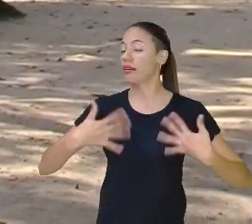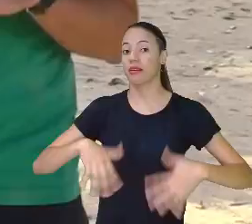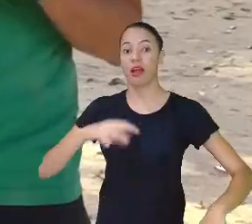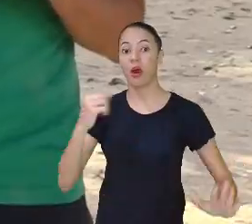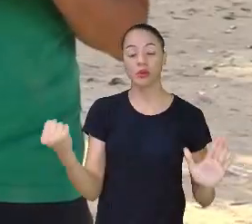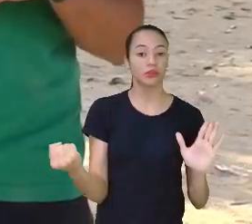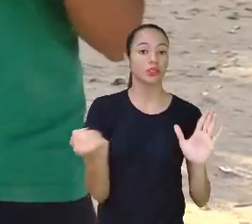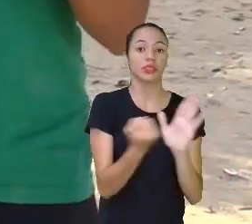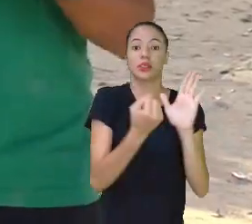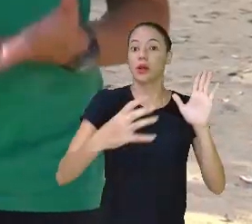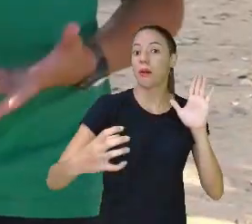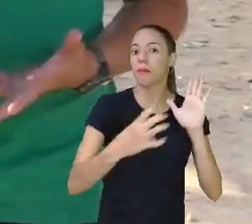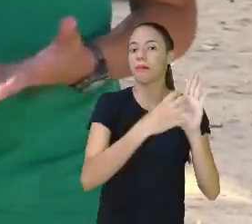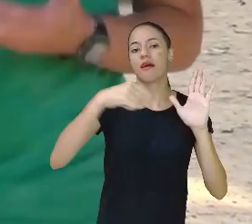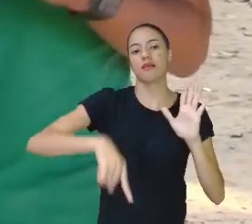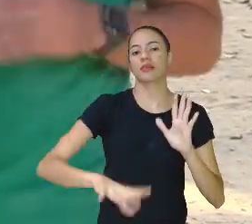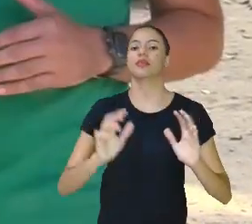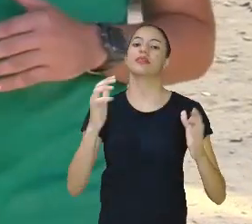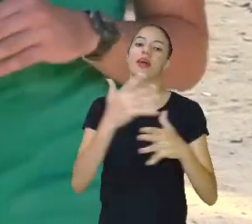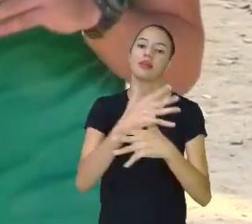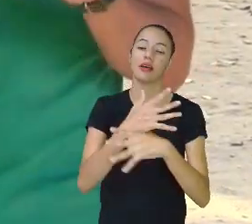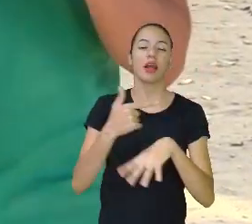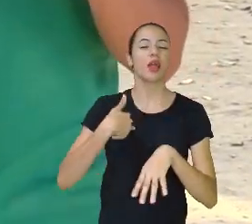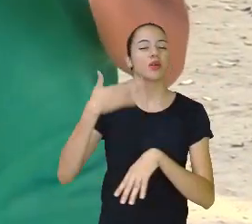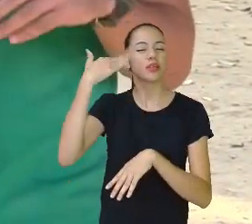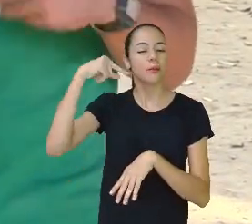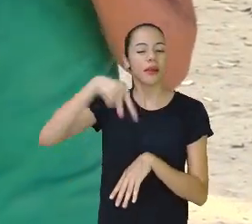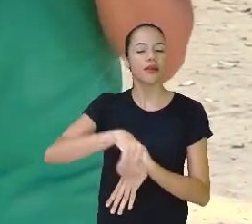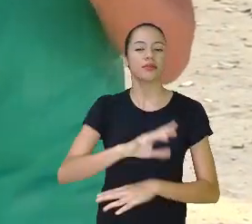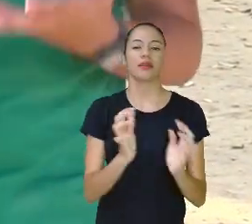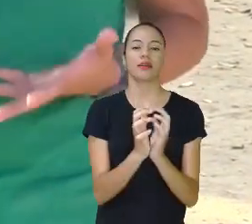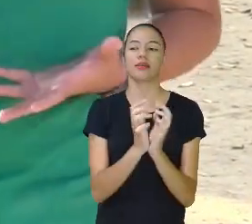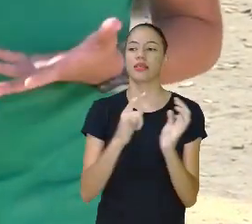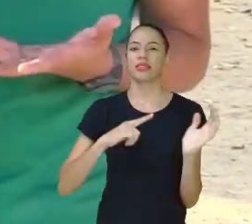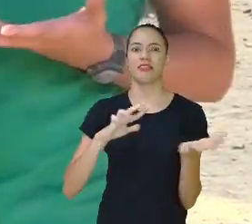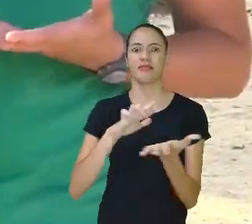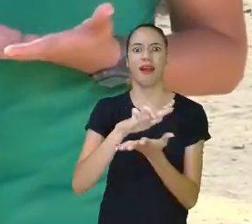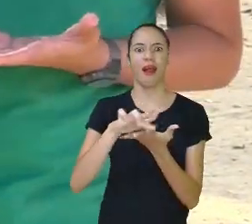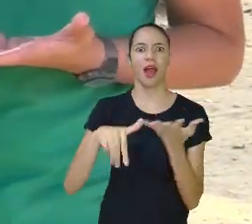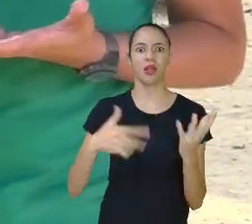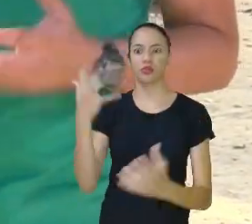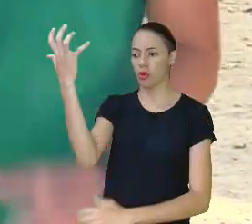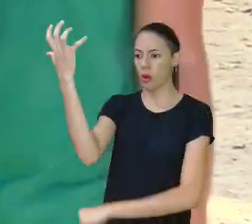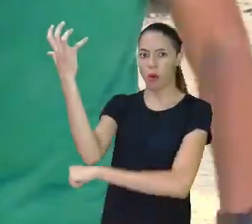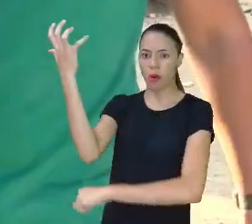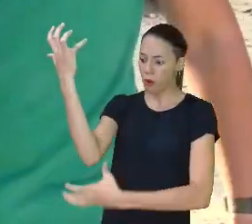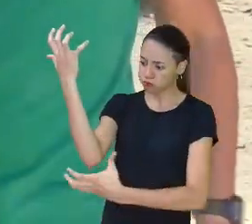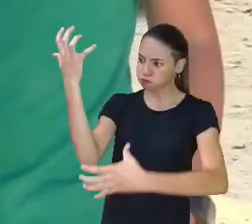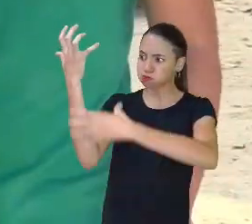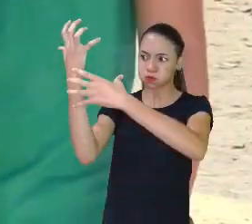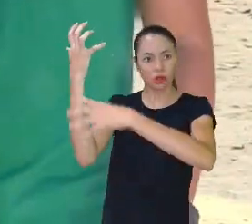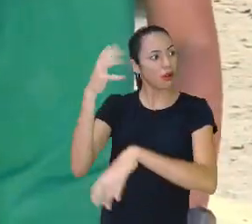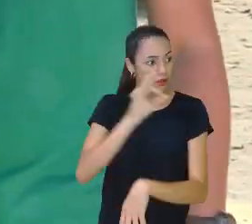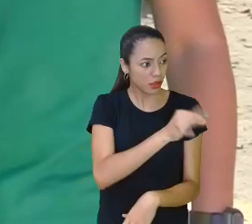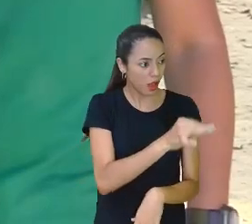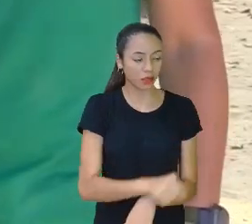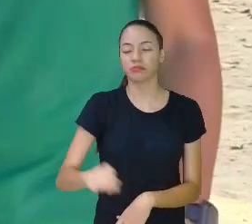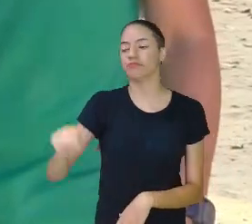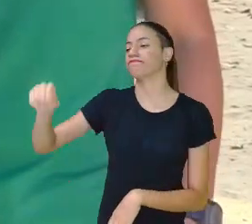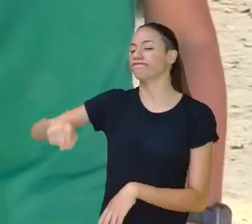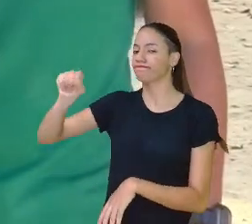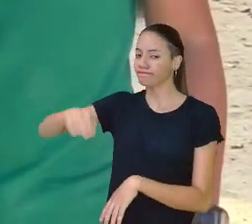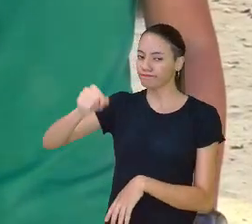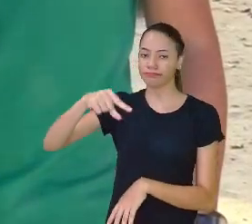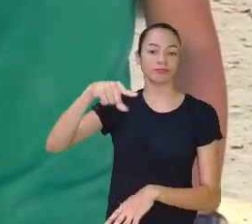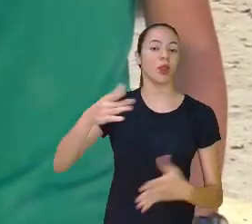nossa cidade e, como eu soube, aqui em Recife tem vários baobás, não é isso, professora? Ah, tem sim. Hoje a gente é